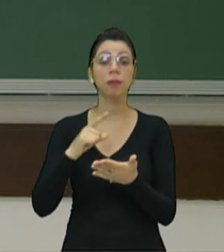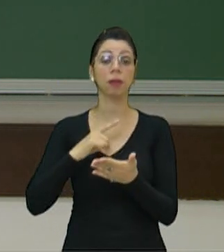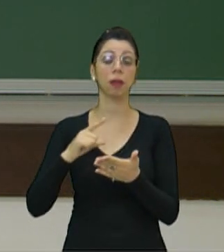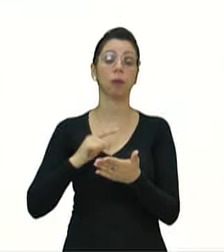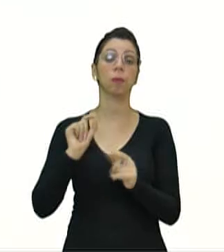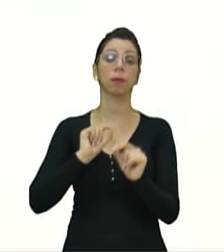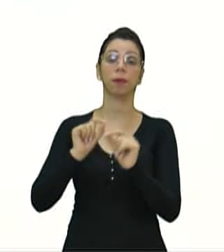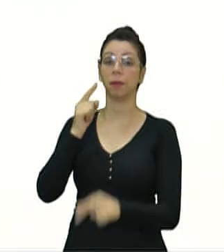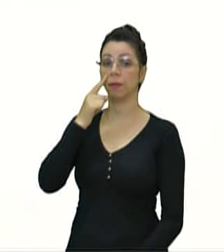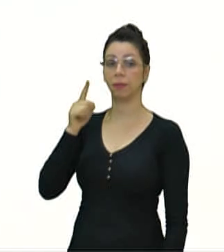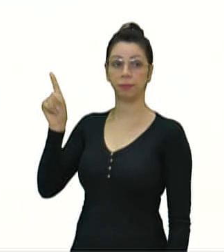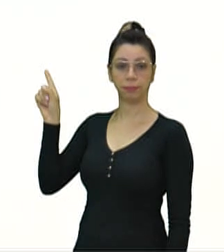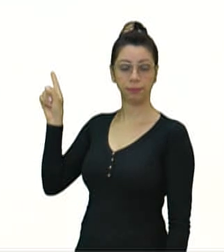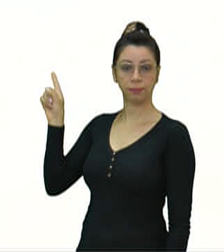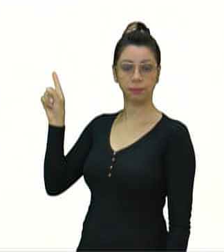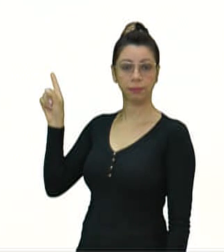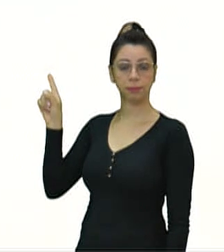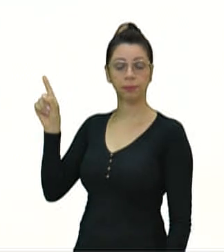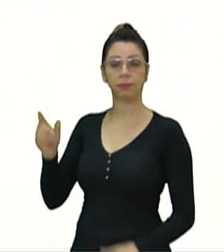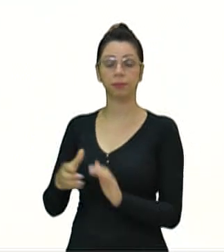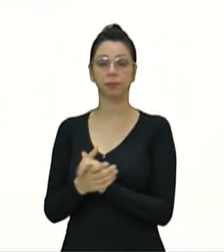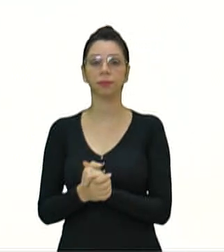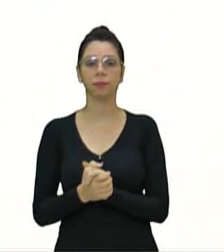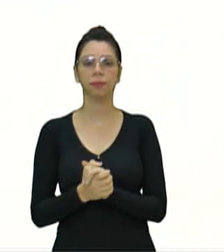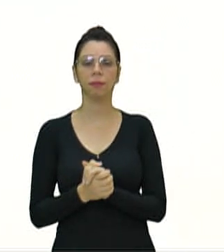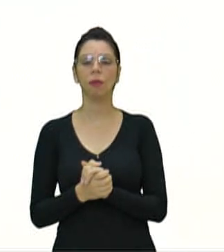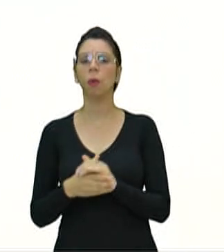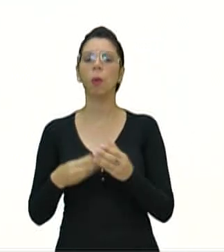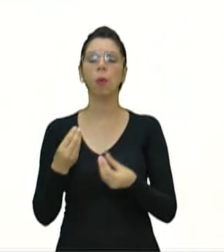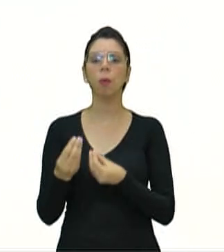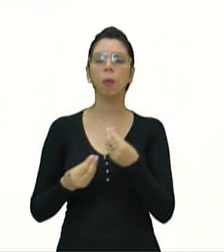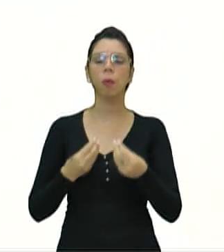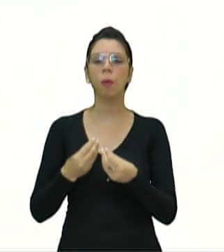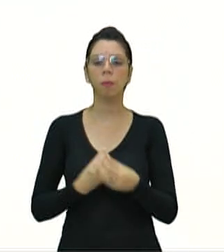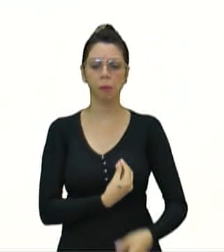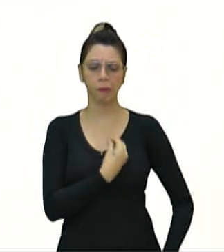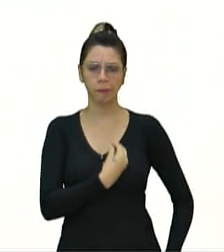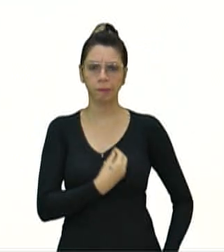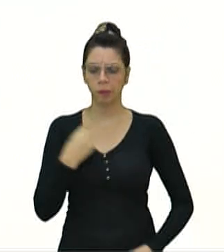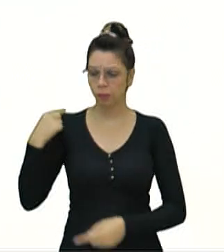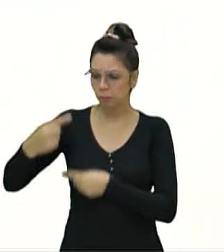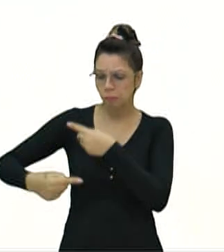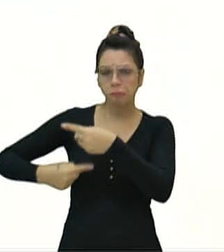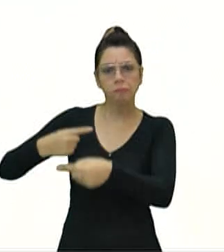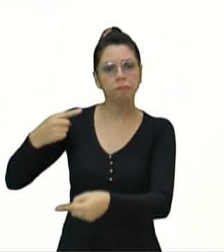é a questão reprodução assistida. Você sabe o que é reprodução assistida?